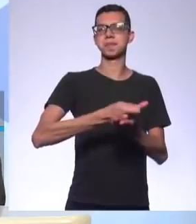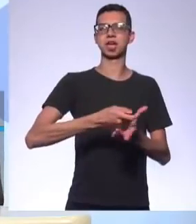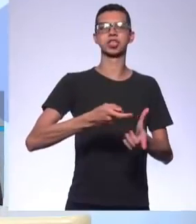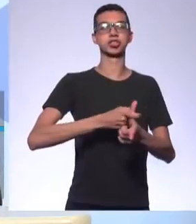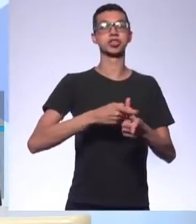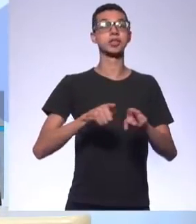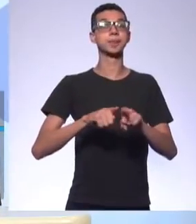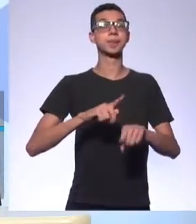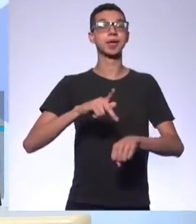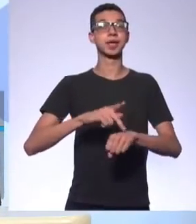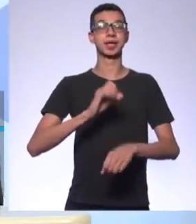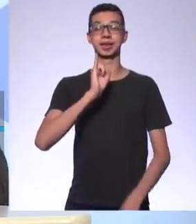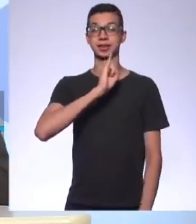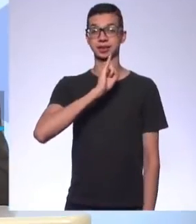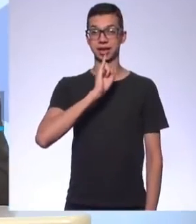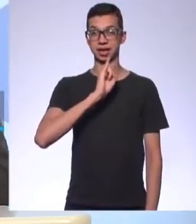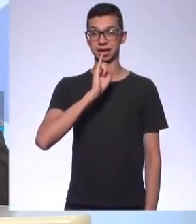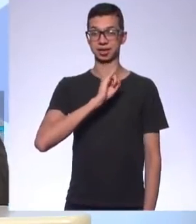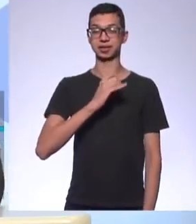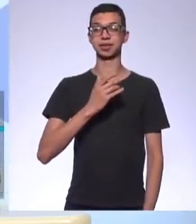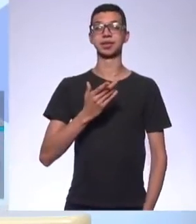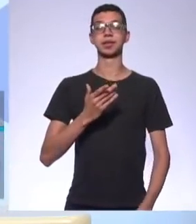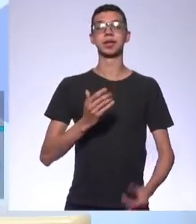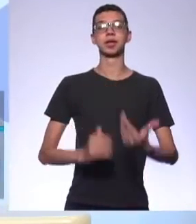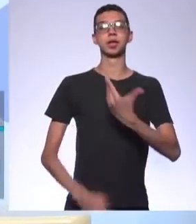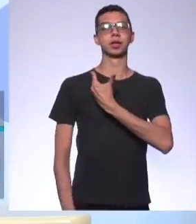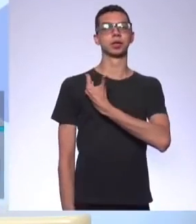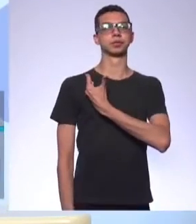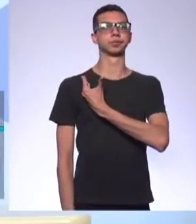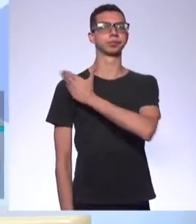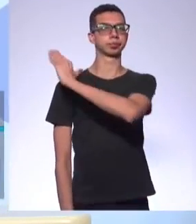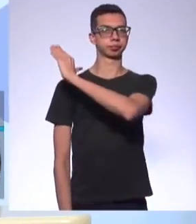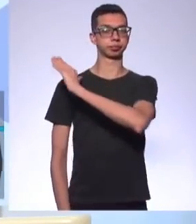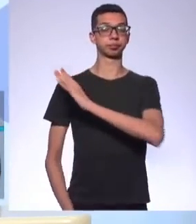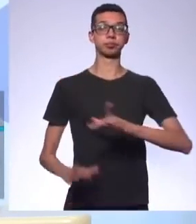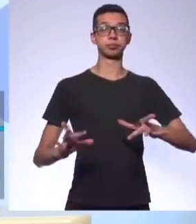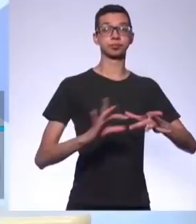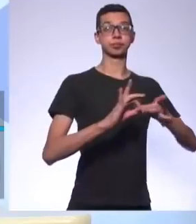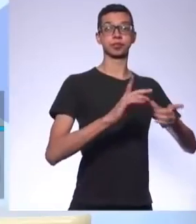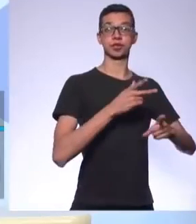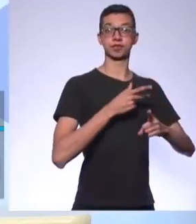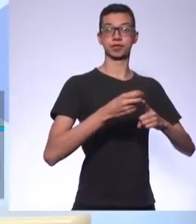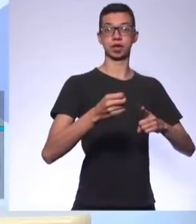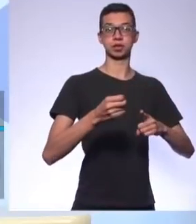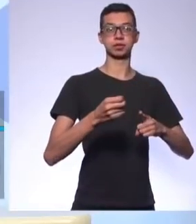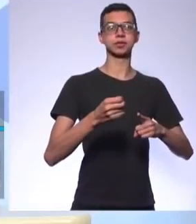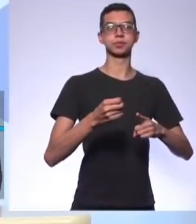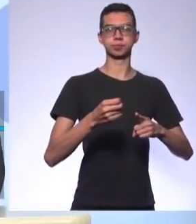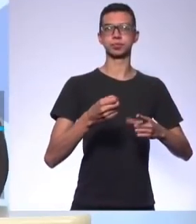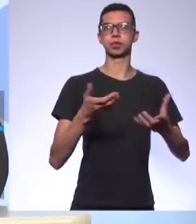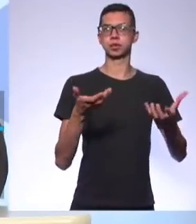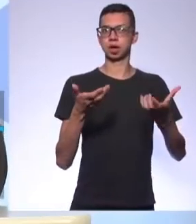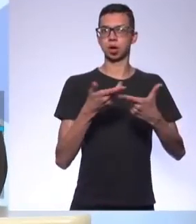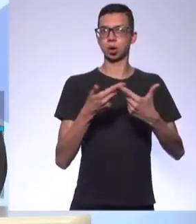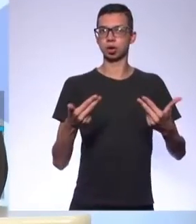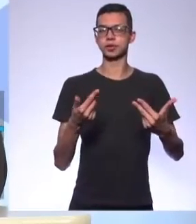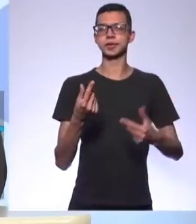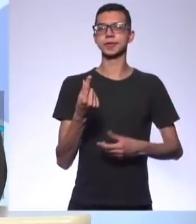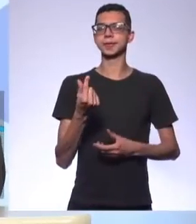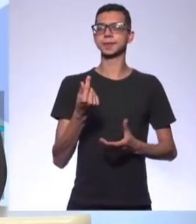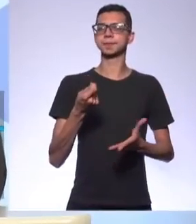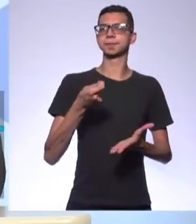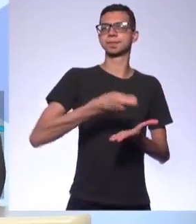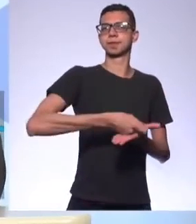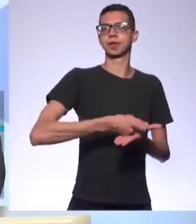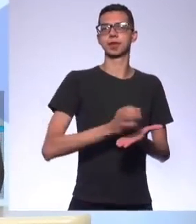que abandonou o barco, foi para o lado, né, dos vencedores também, não recebeu aquilo que eles queriam. Então,